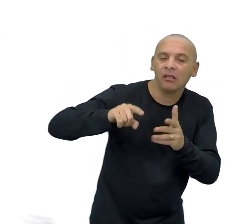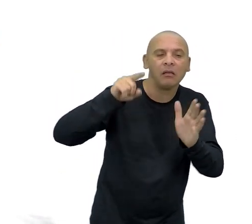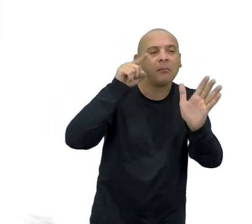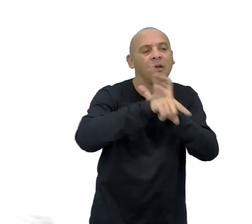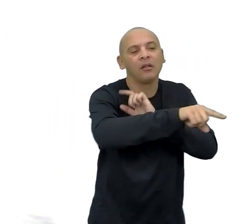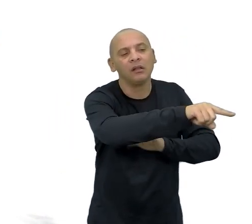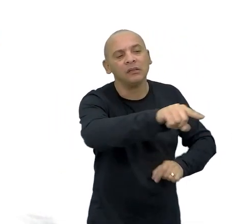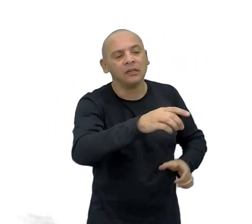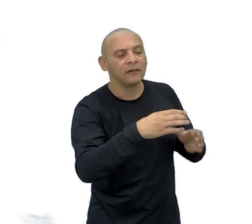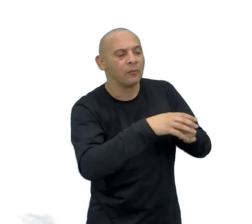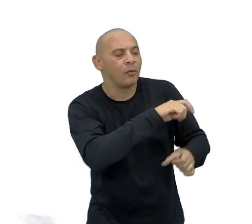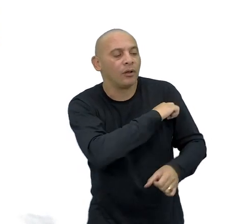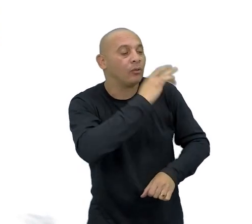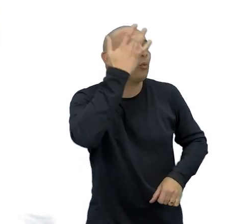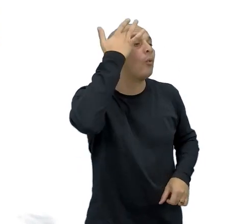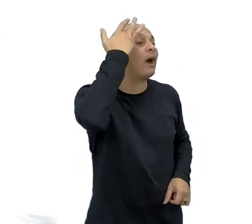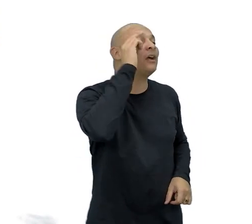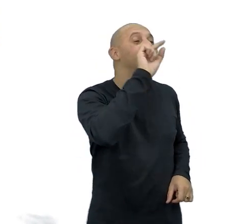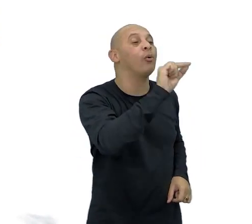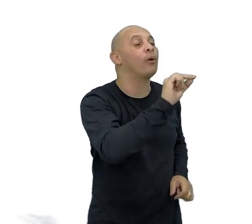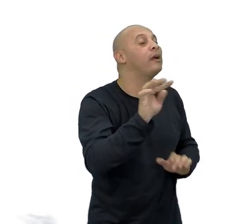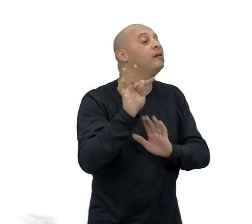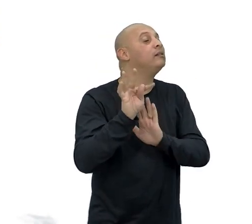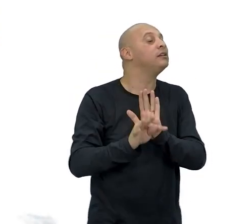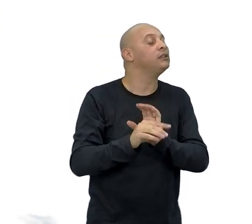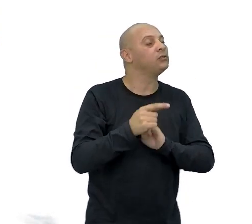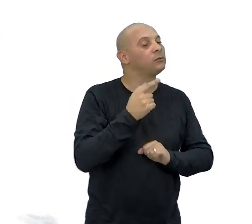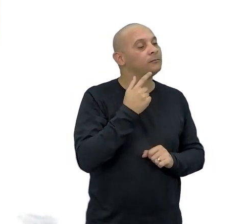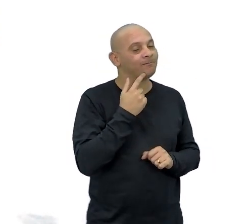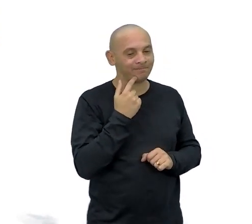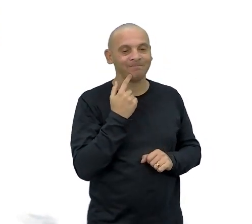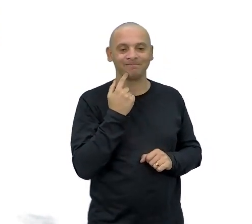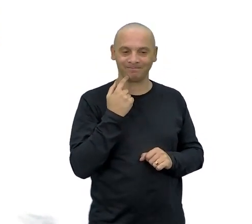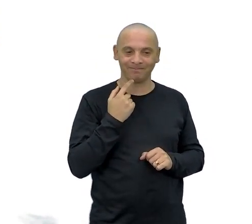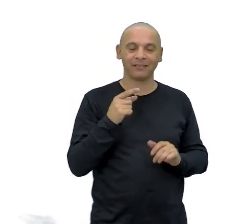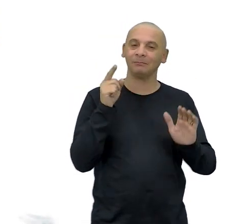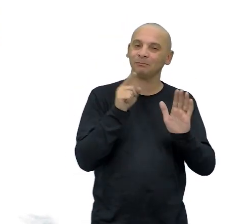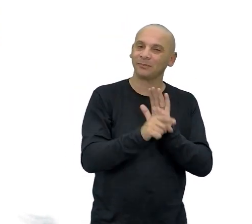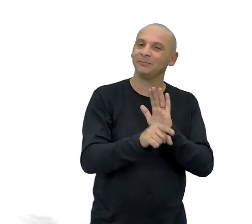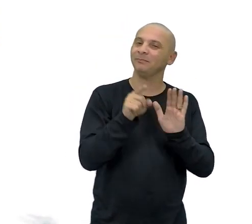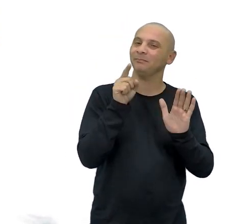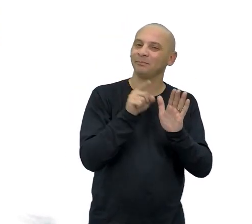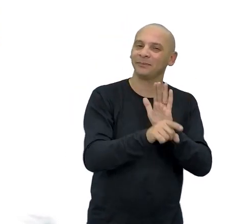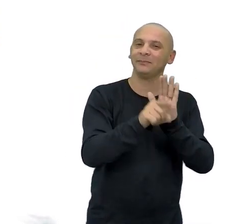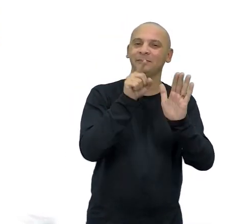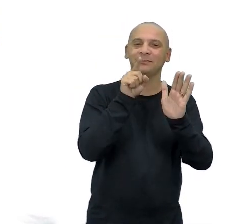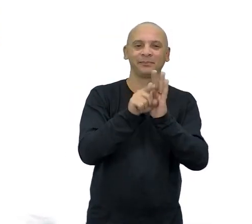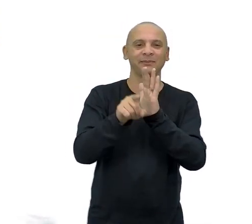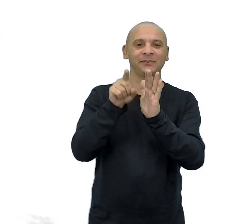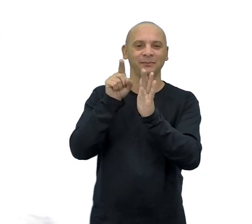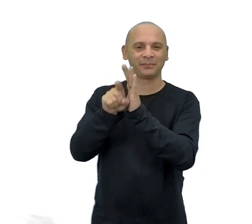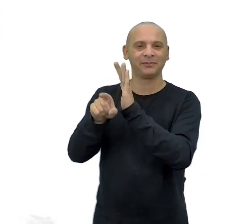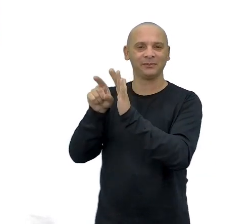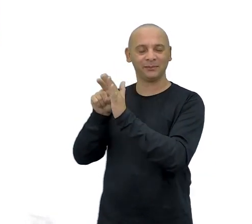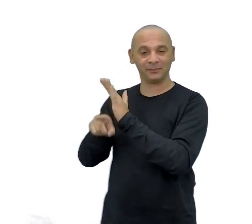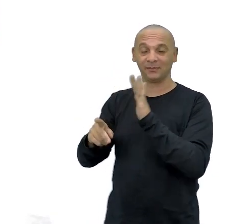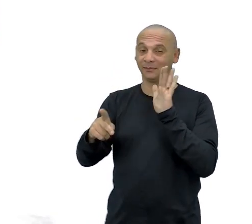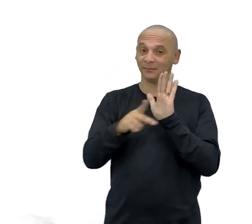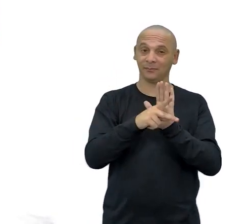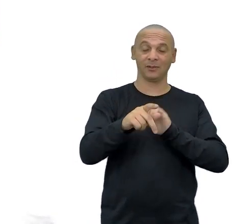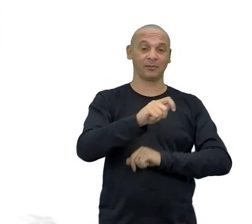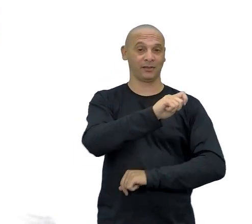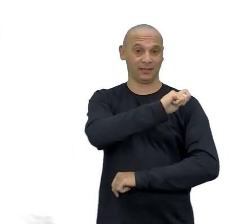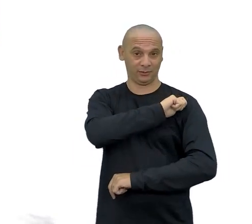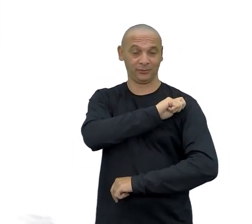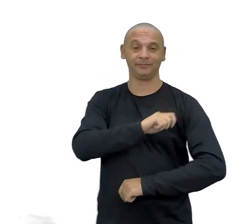vocês acham que esse texto vai trazer para a gente? E fazer sempre essas perguntas acerca de hipóteses que são levantadas